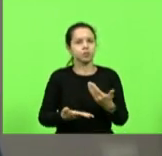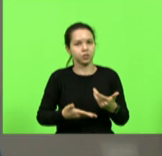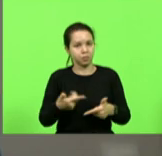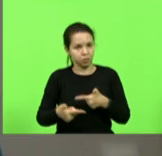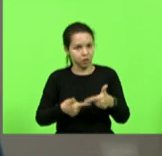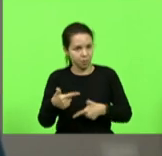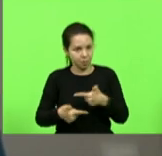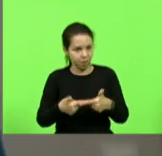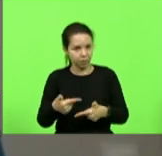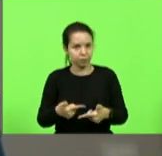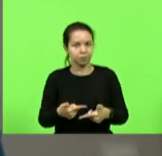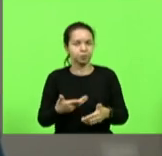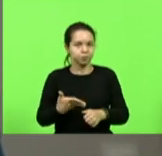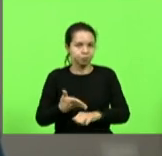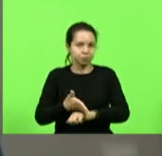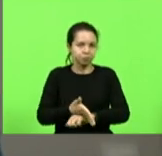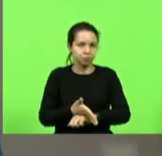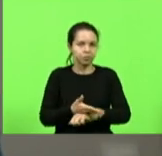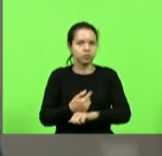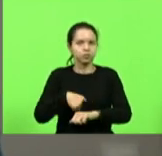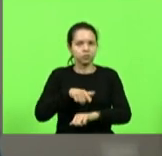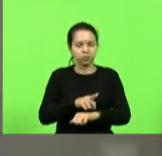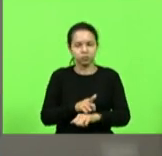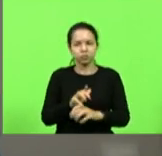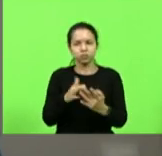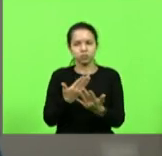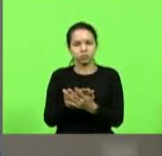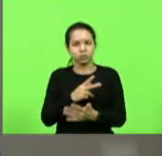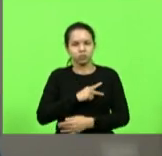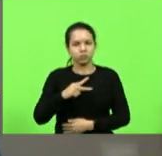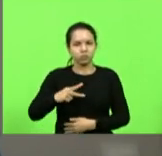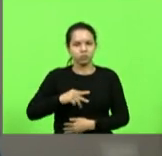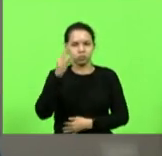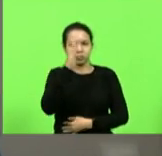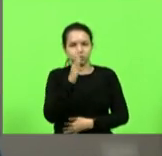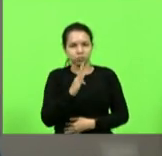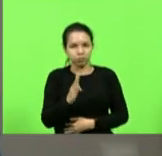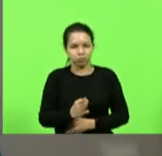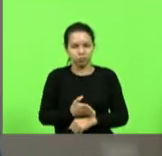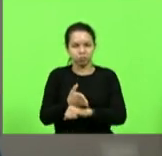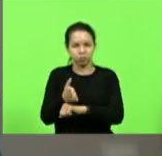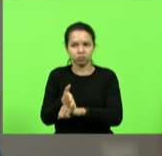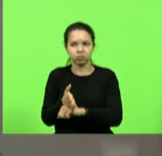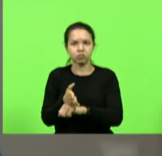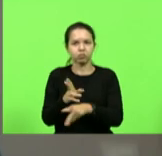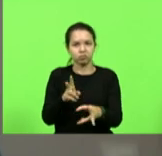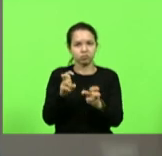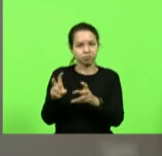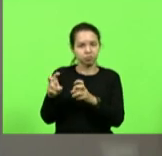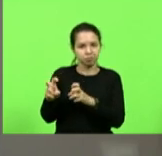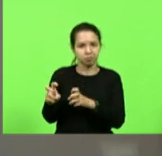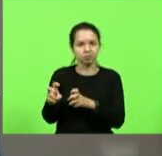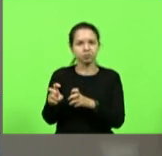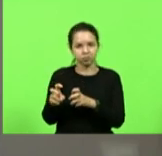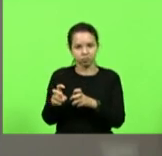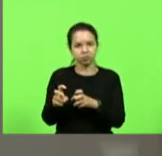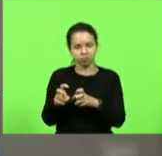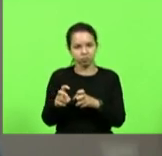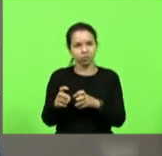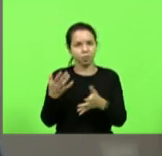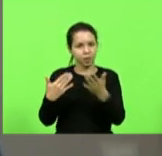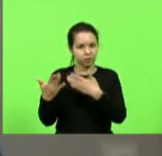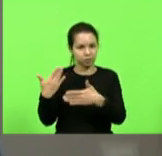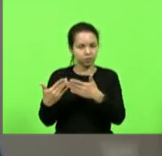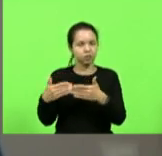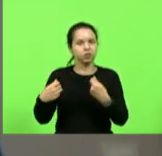gente adentra o espaço das escolas públicas no Brasil, as cenas que a gente dialoga, né, recordam aquilo que ainda a gente precisa